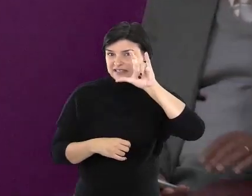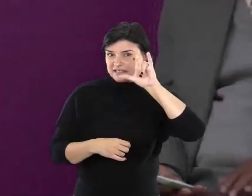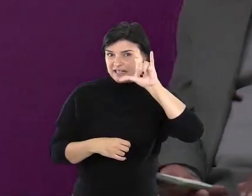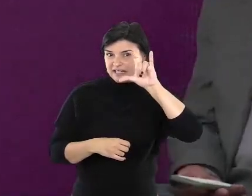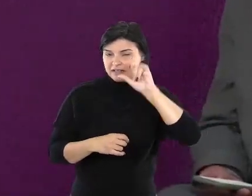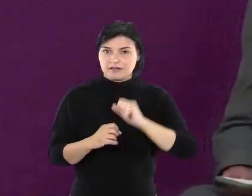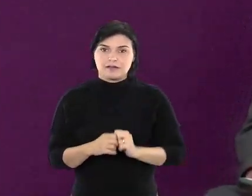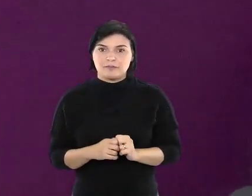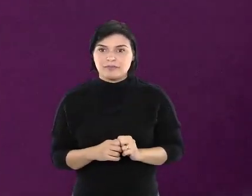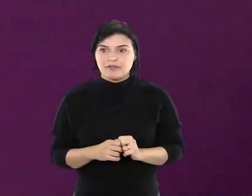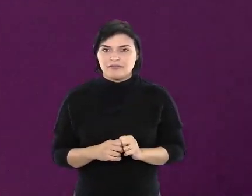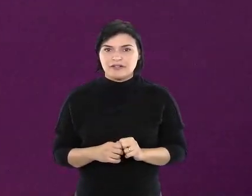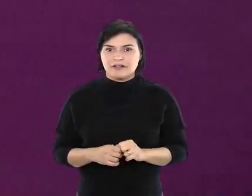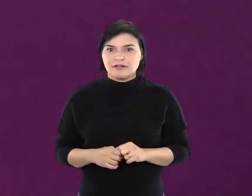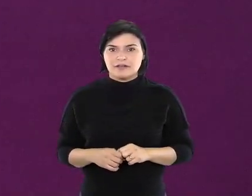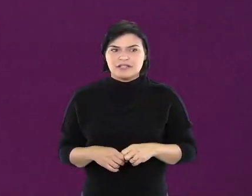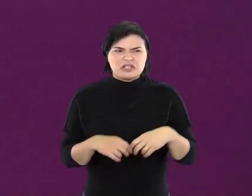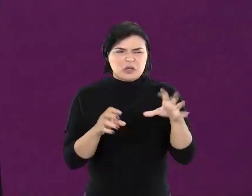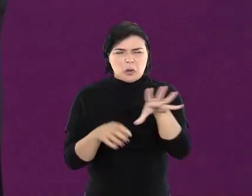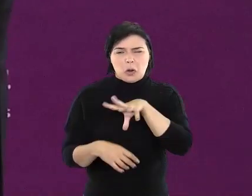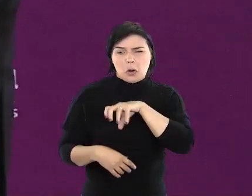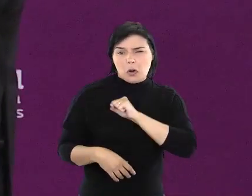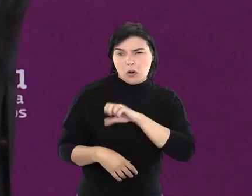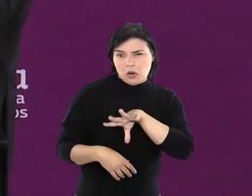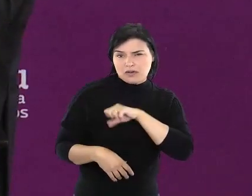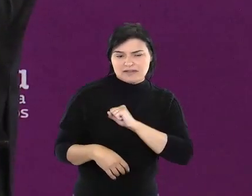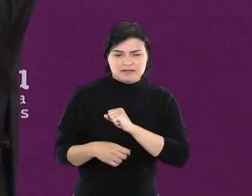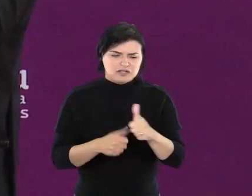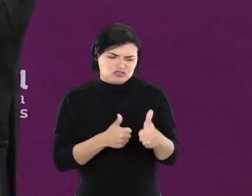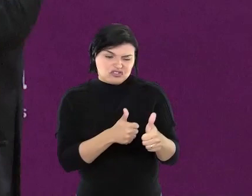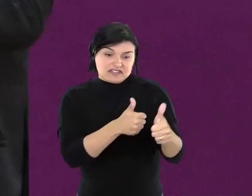O que que a Bíblia ensina o que que Paulo vai dizer